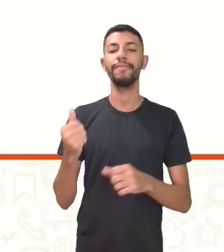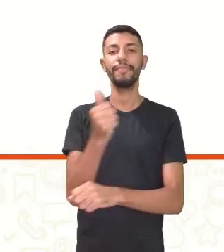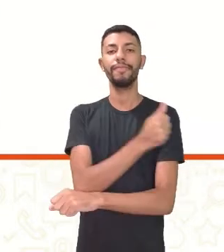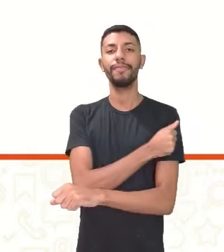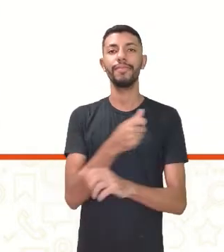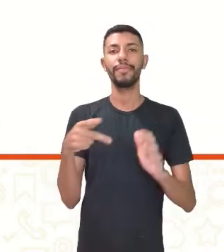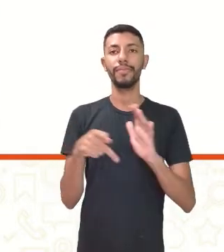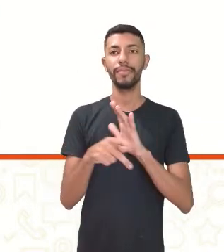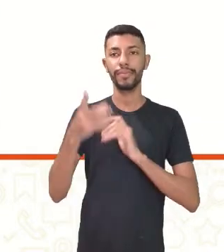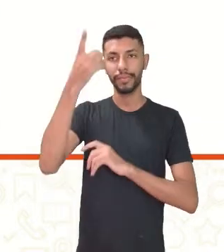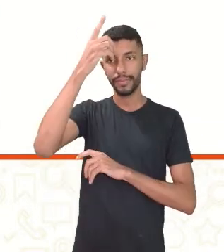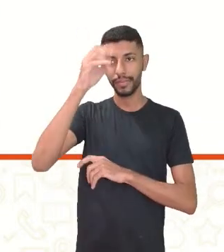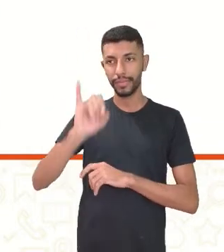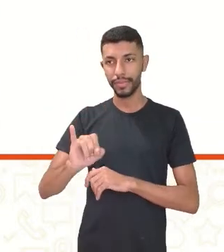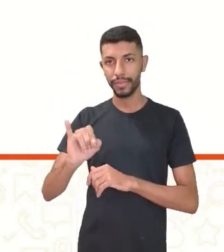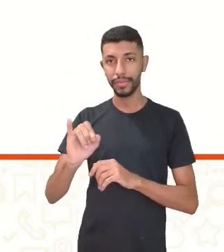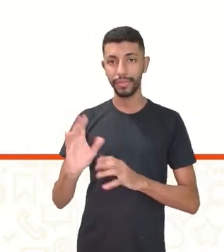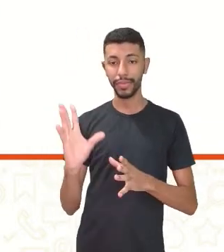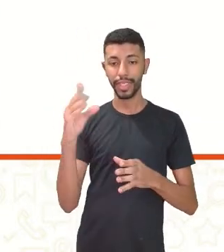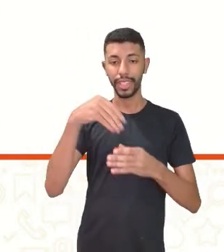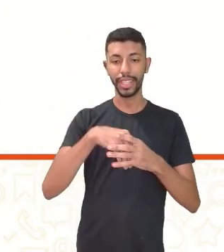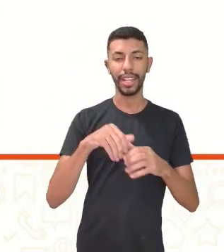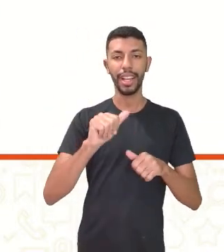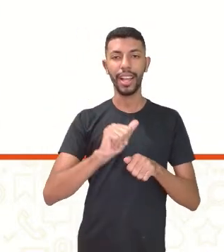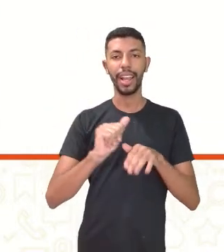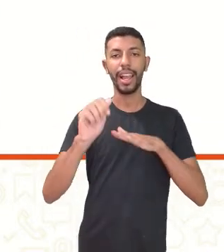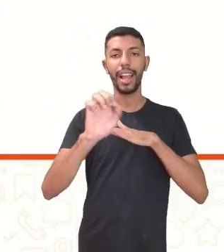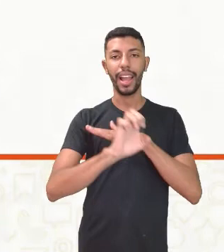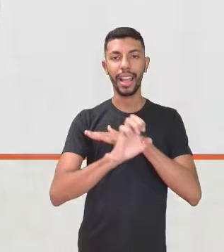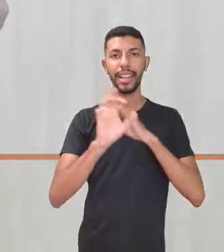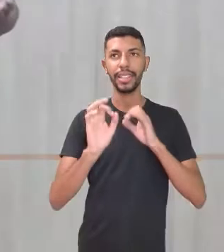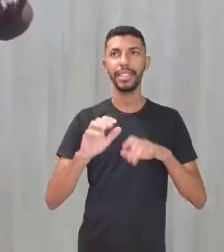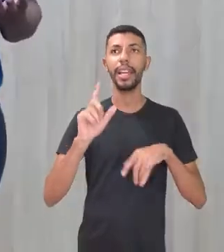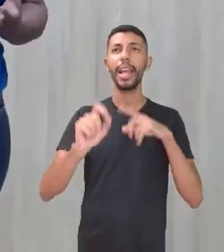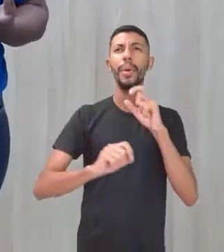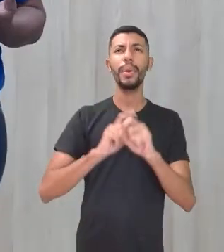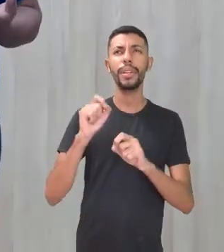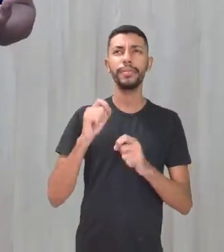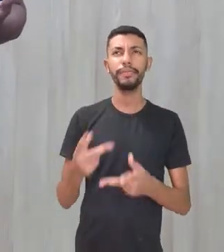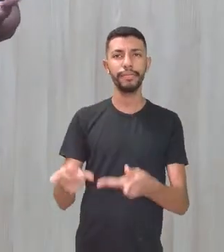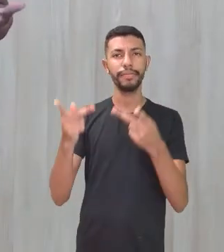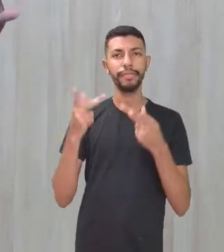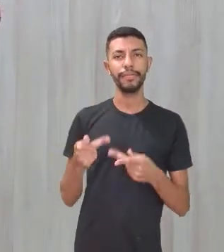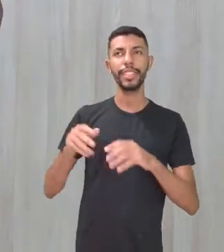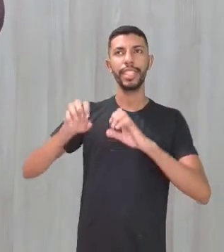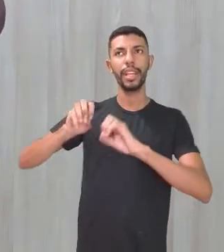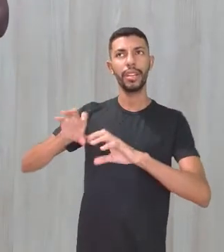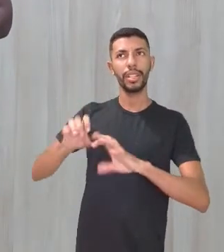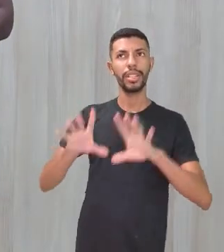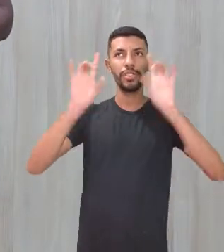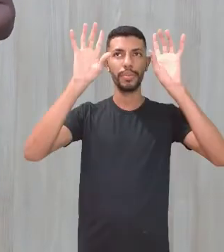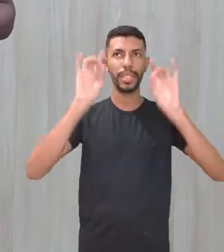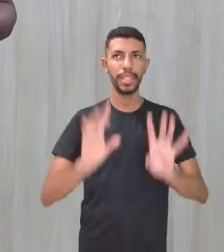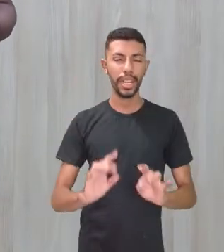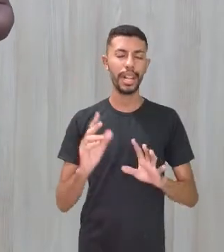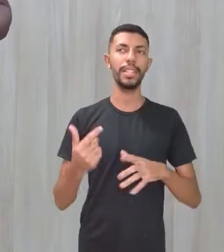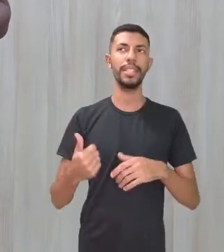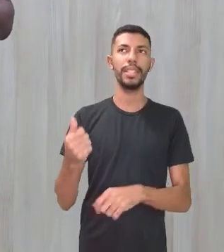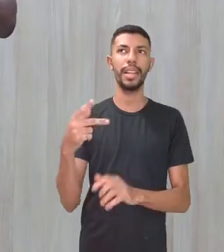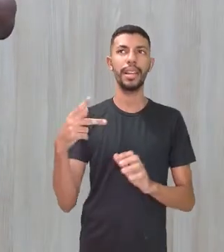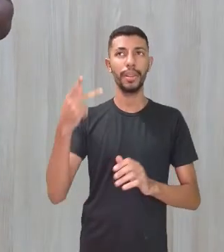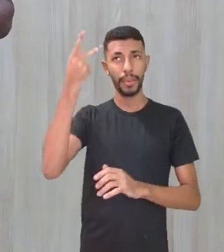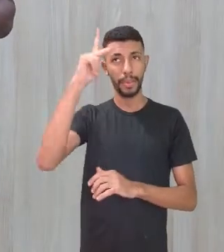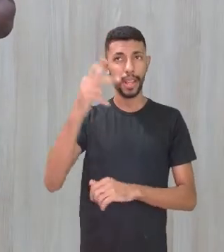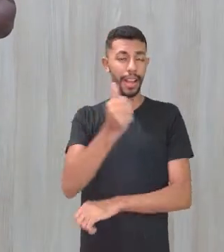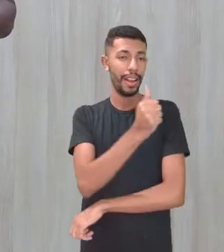AEE? Atendimento educacional especializado para o estudante com deficiência.